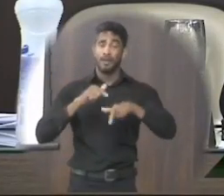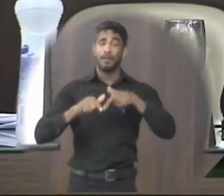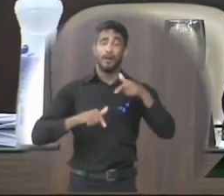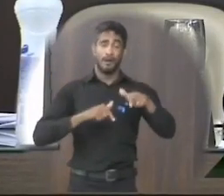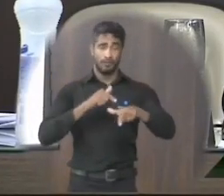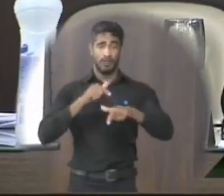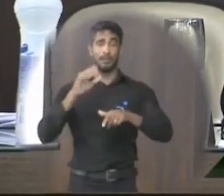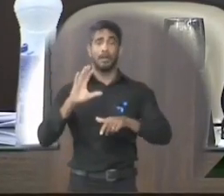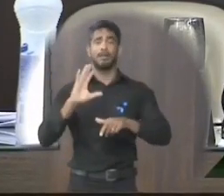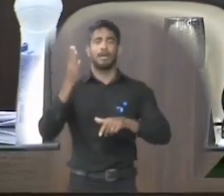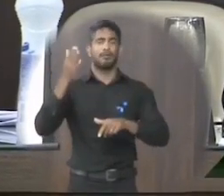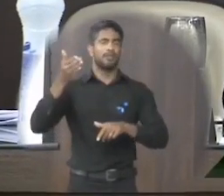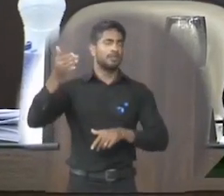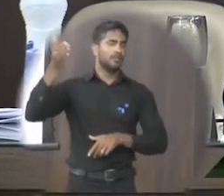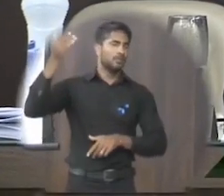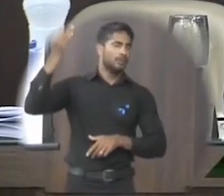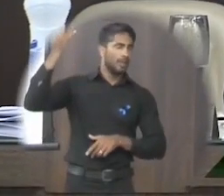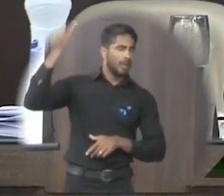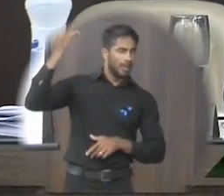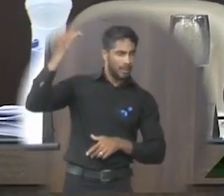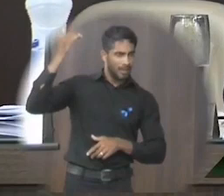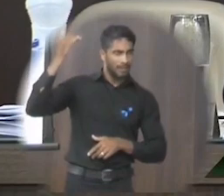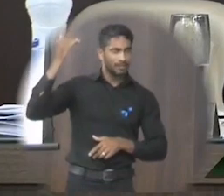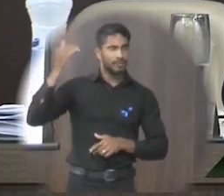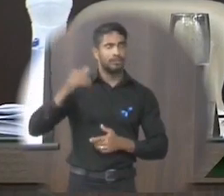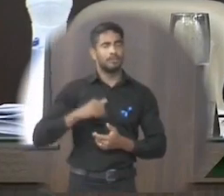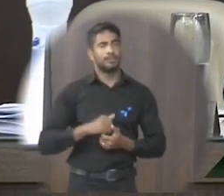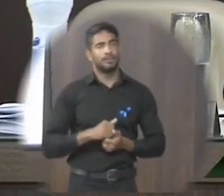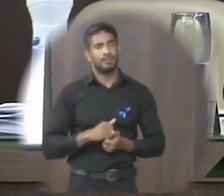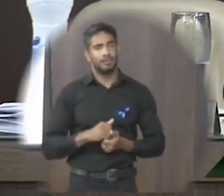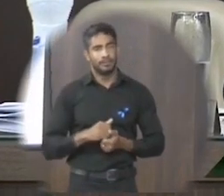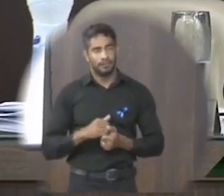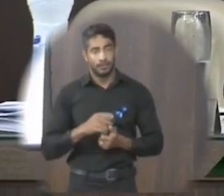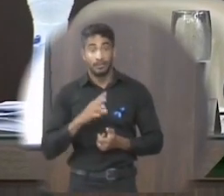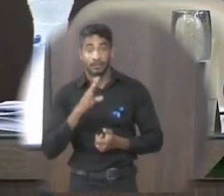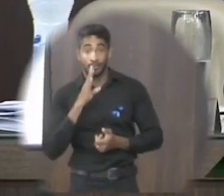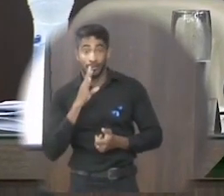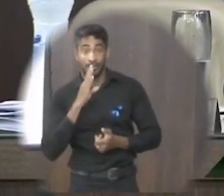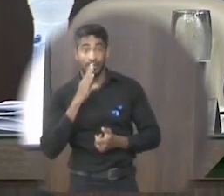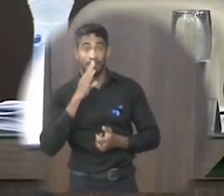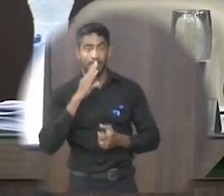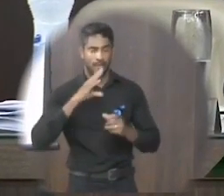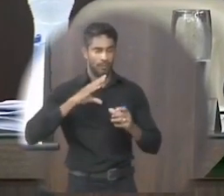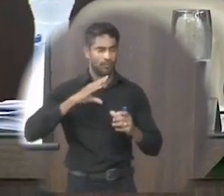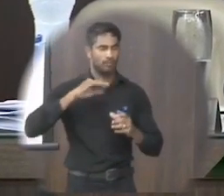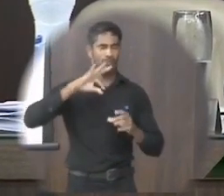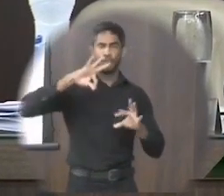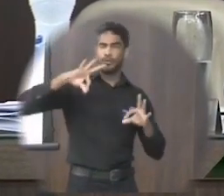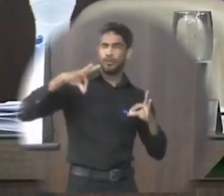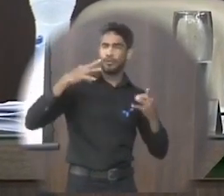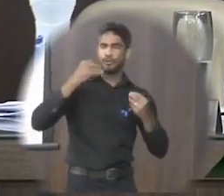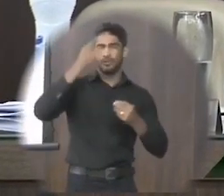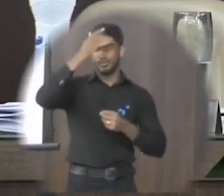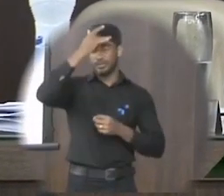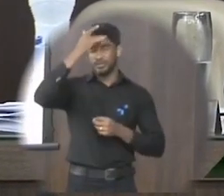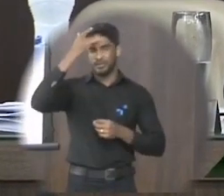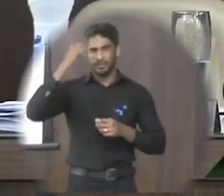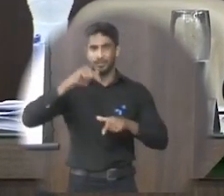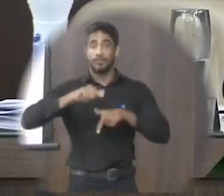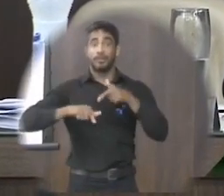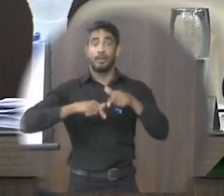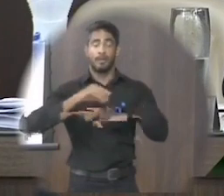A atuação que aconteceu recentemente, que foi chegada a conhecimento do mundo afora. Foi essa atuação da Polícia Militar